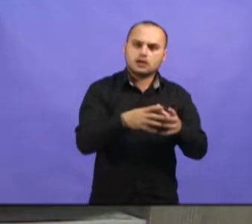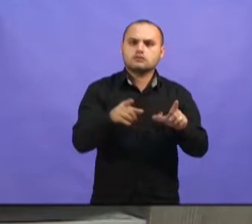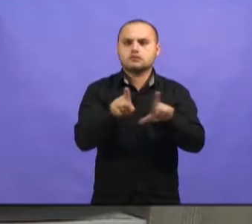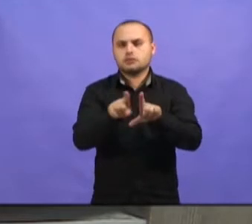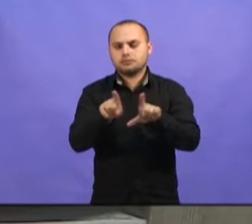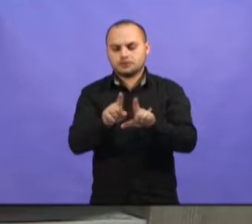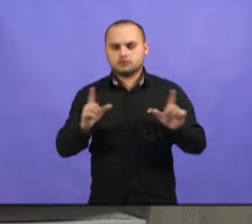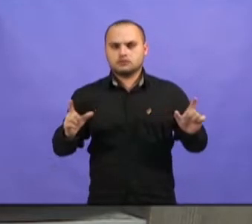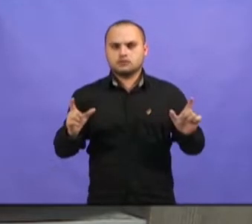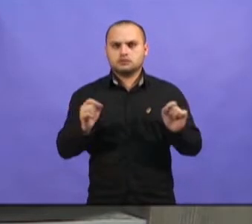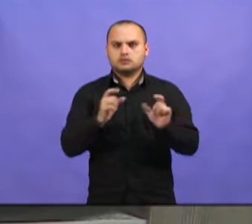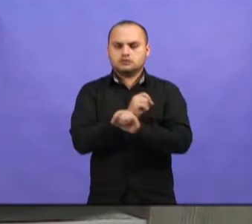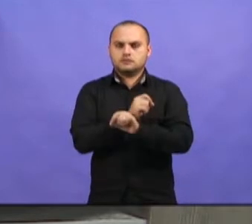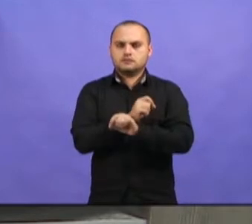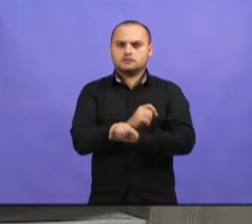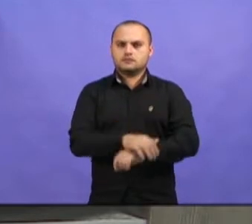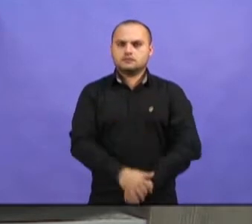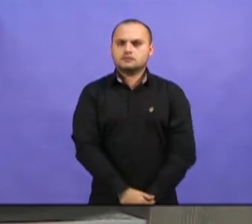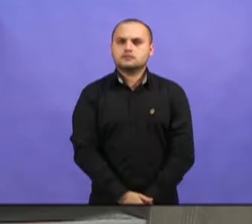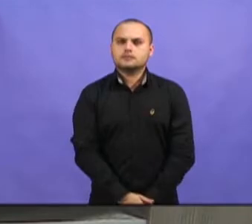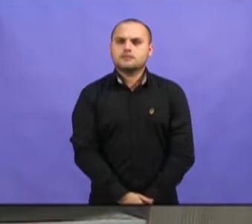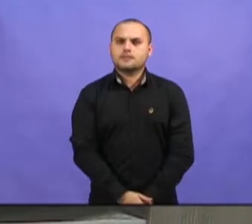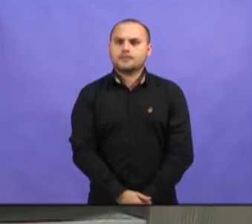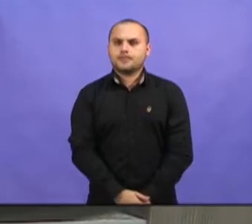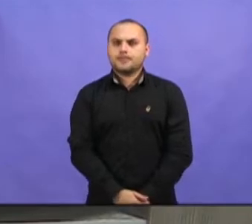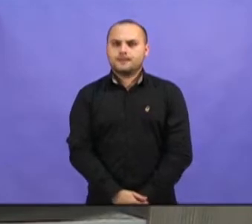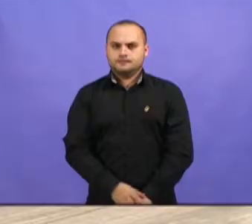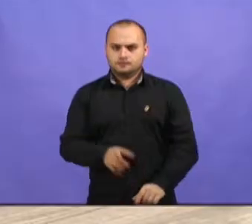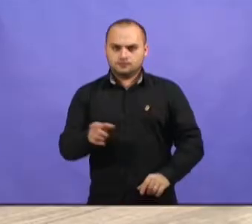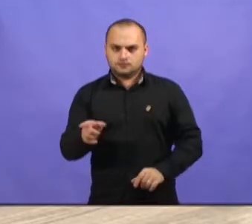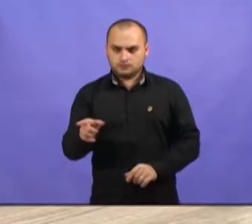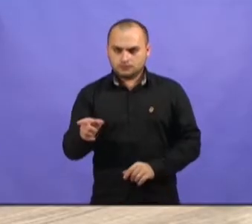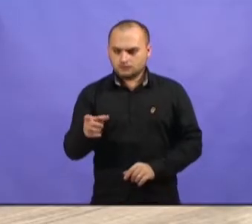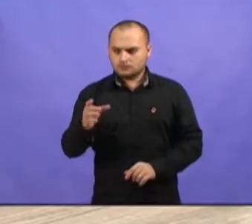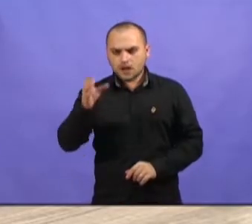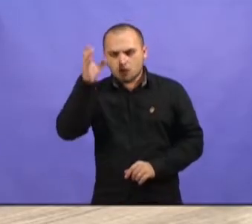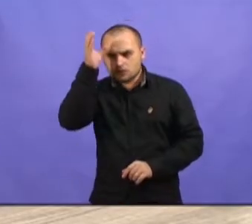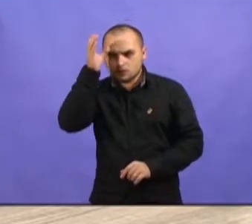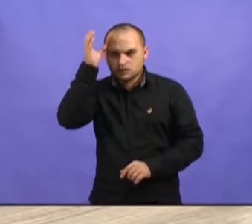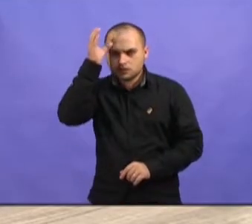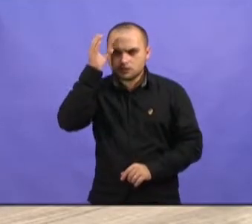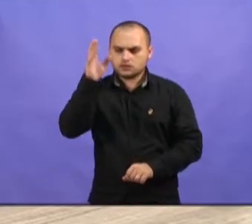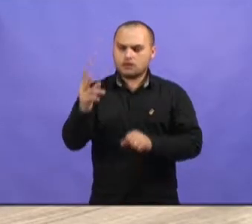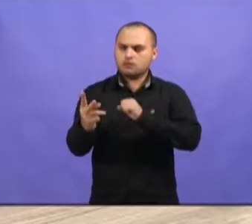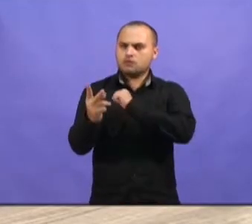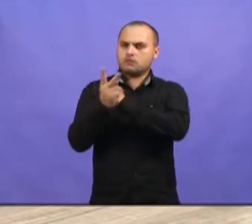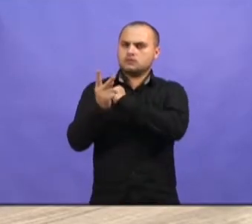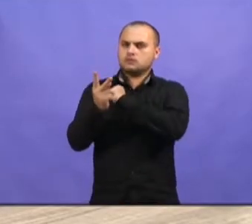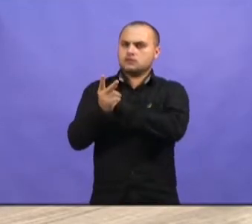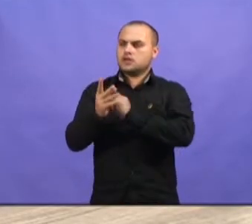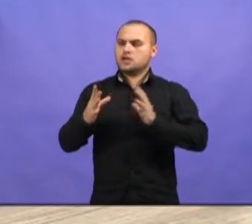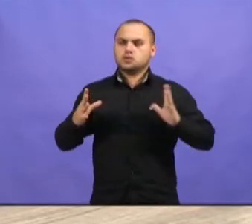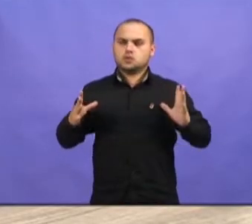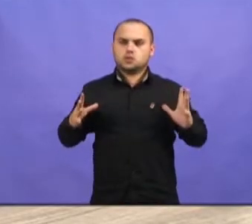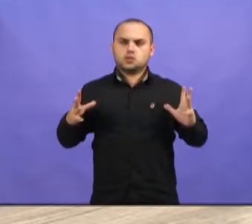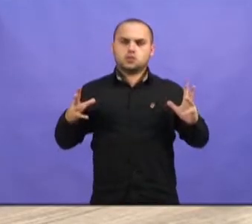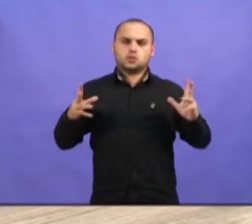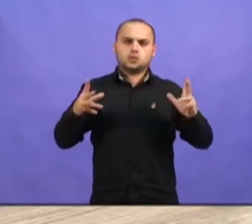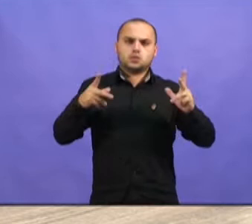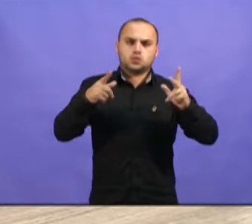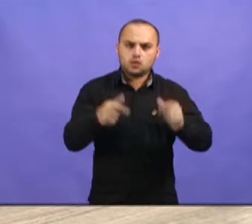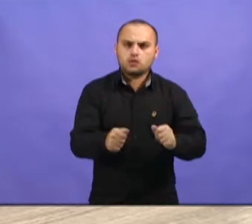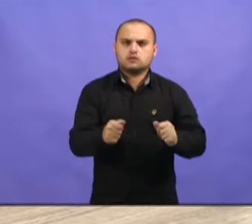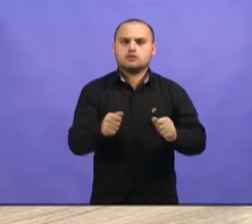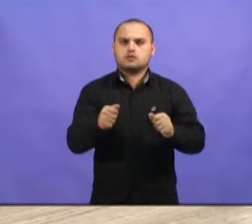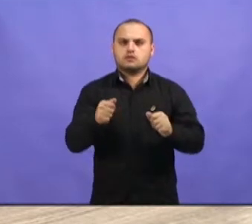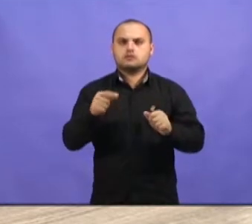do câncer. As ISTs, na verdade, a conscientização sobre a prevenção, né, elas estão em todas as campanhas, inclusive estavam presentes